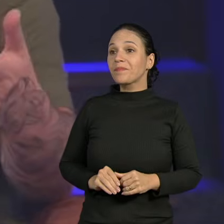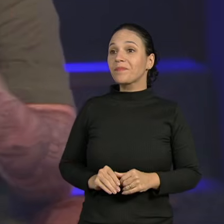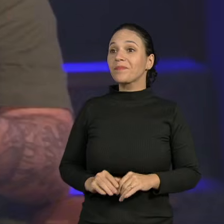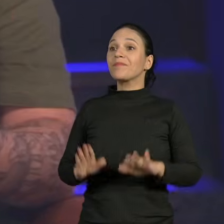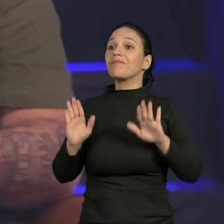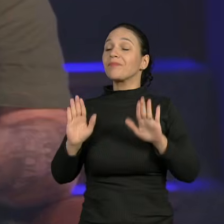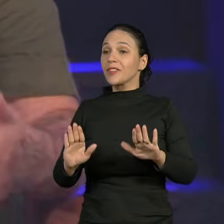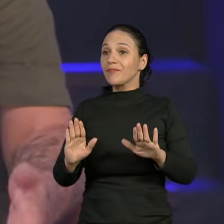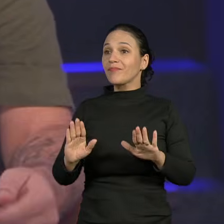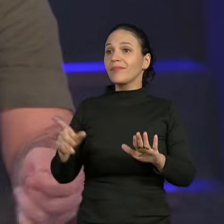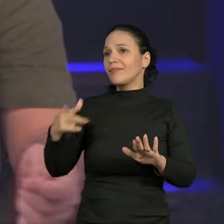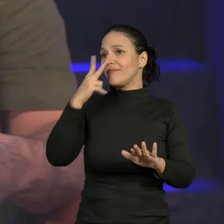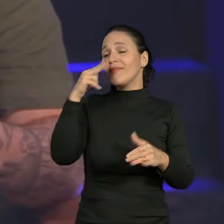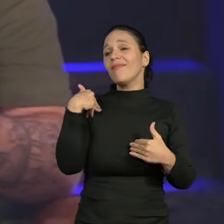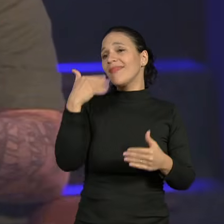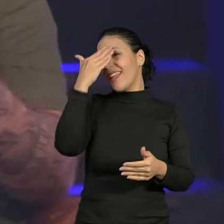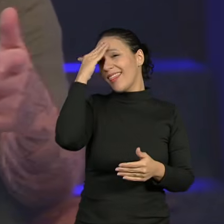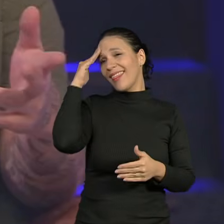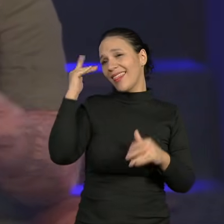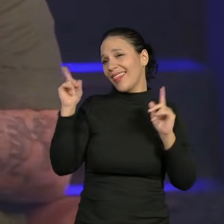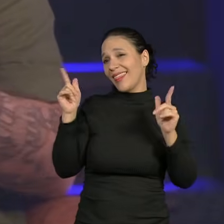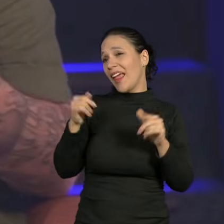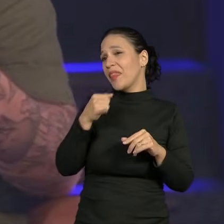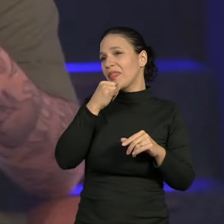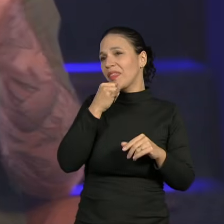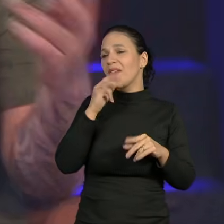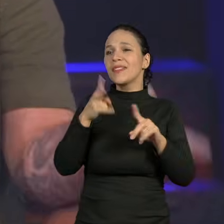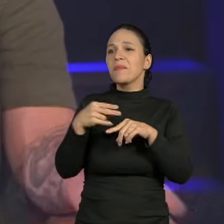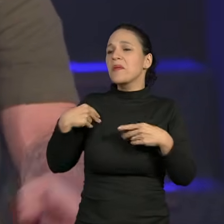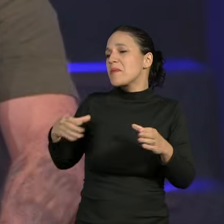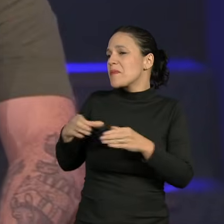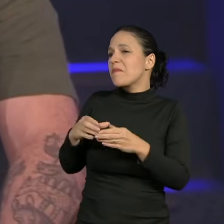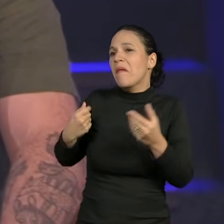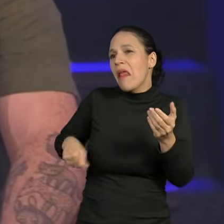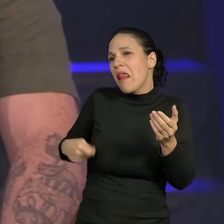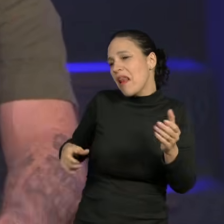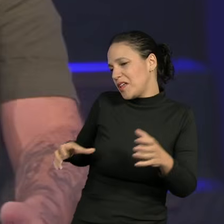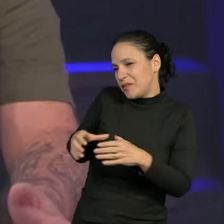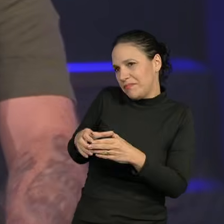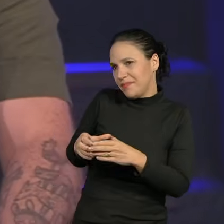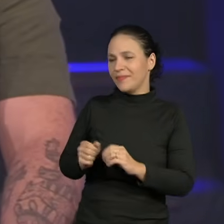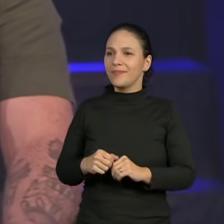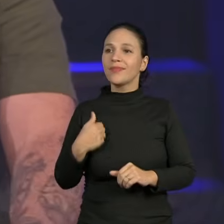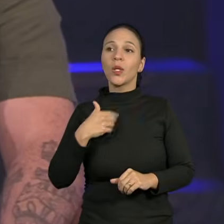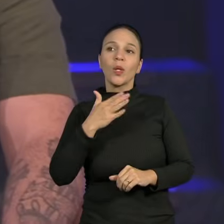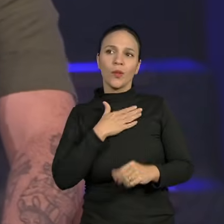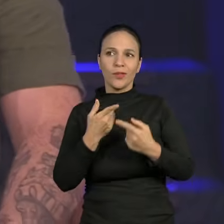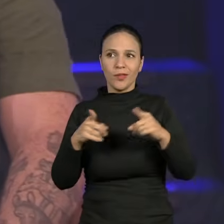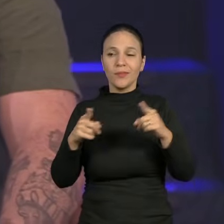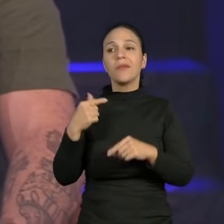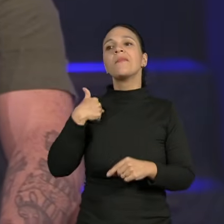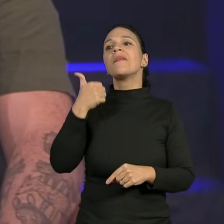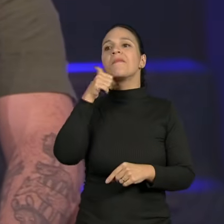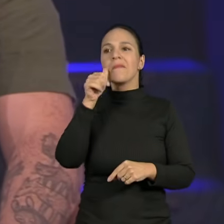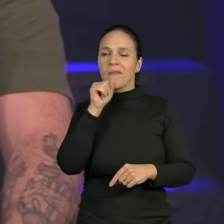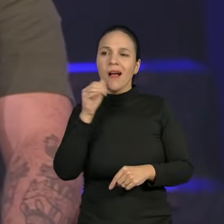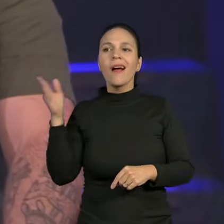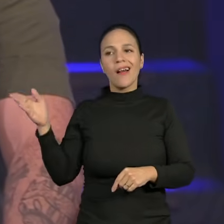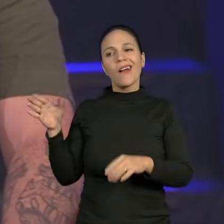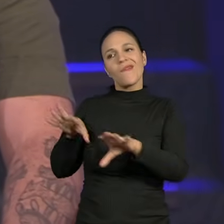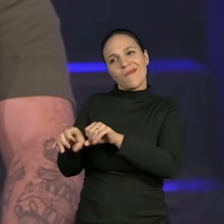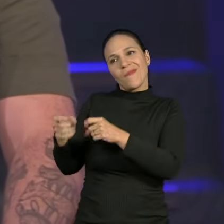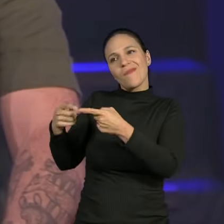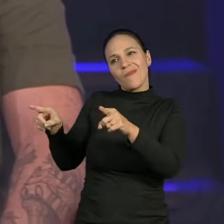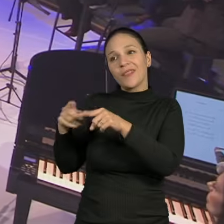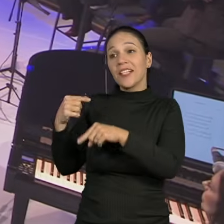Mas era músico de hobby, música, sempre tive banda de garagem, esse tipo de coisa. Gostava da música, minha mãe é musicista e eu gostava